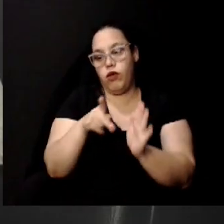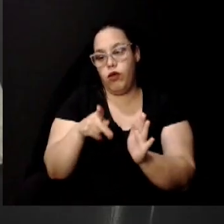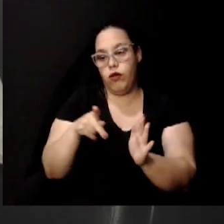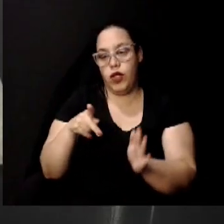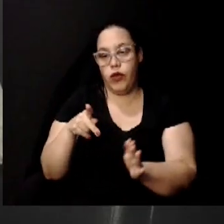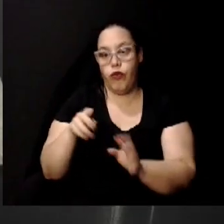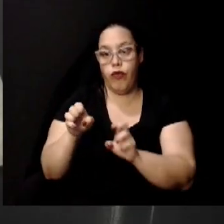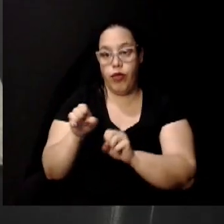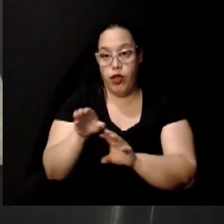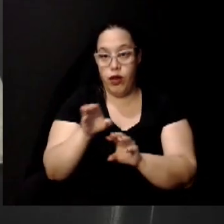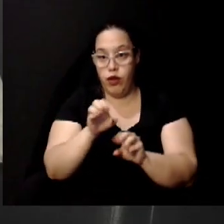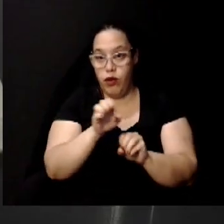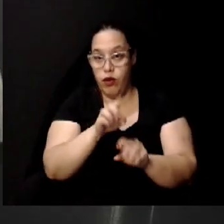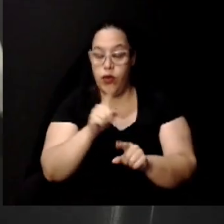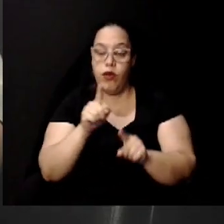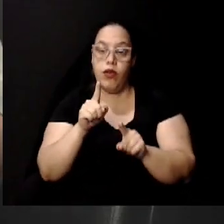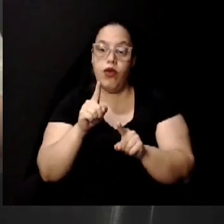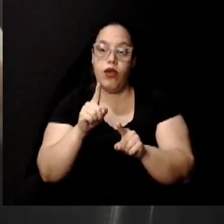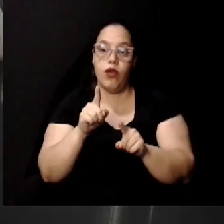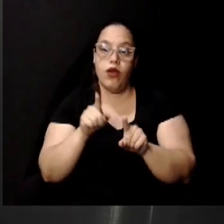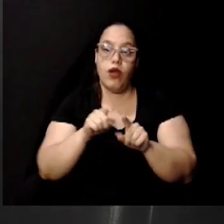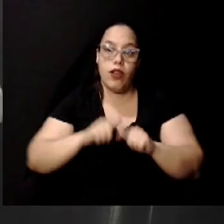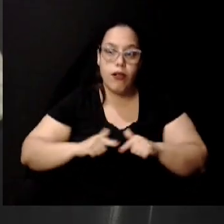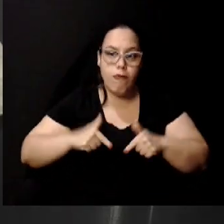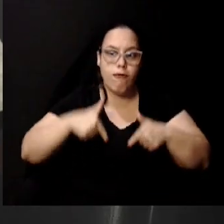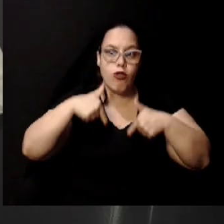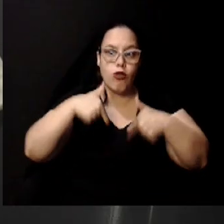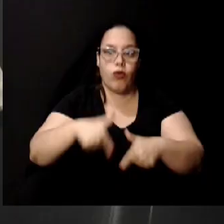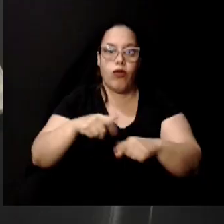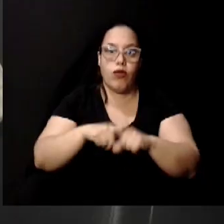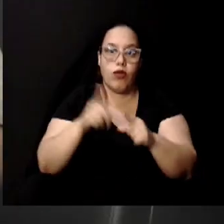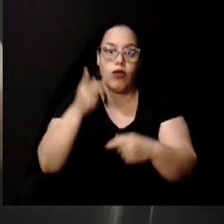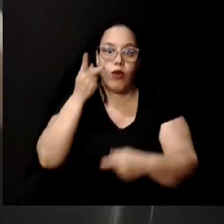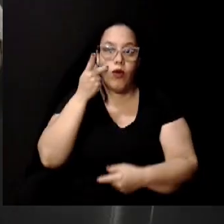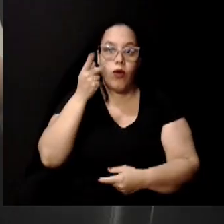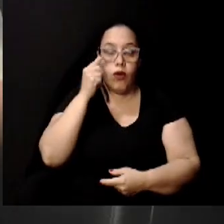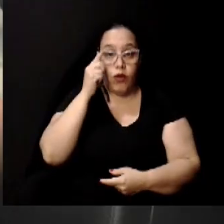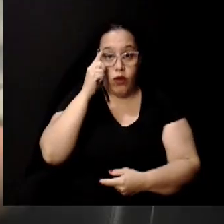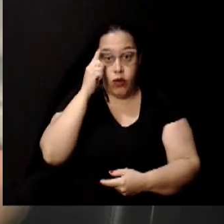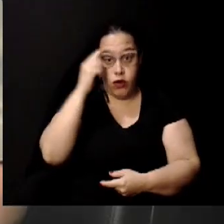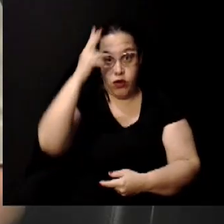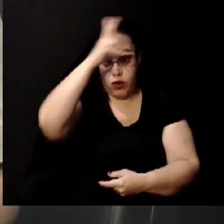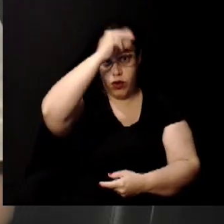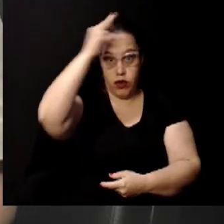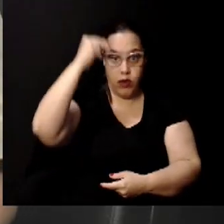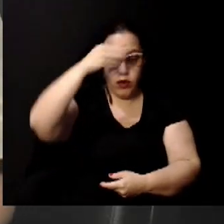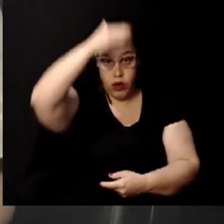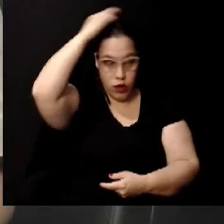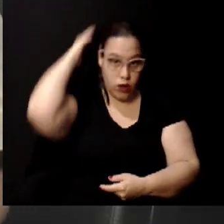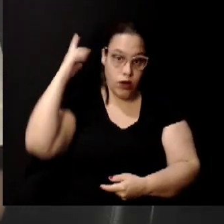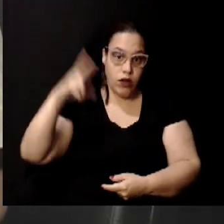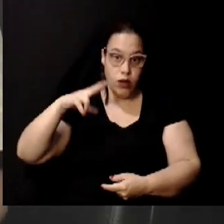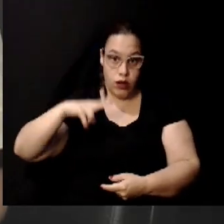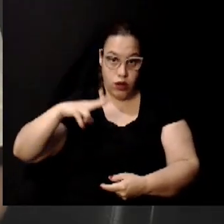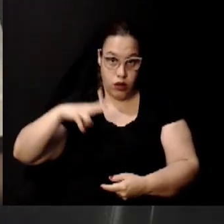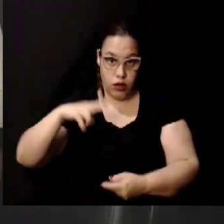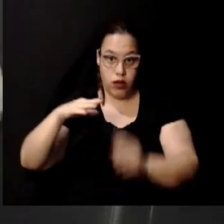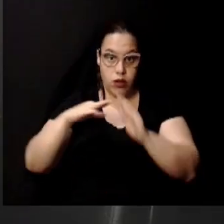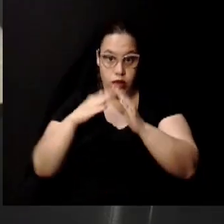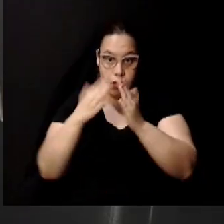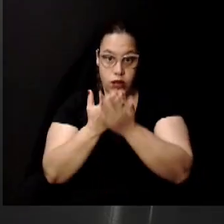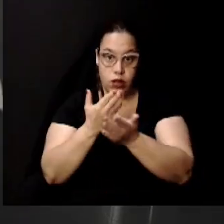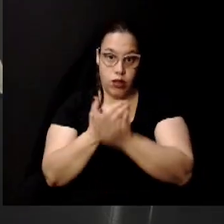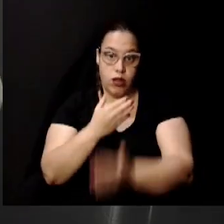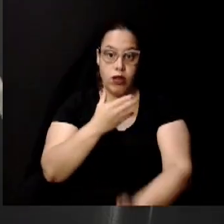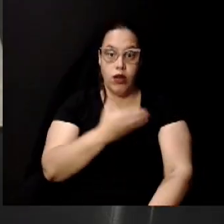que têm feito esse processo de resistência. Agora nós estamos vendo aqui o Dário Saad querendo privatizar escolas públicas, né, que tem